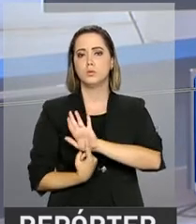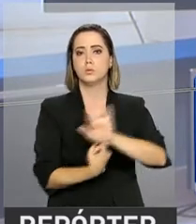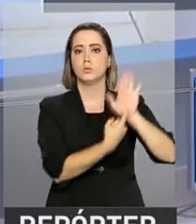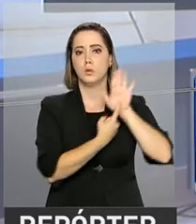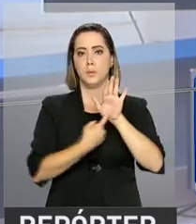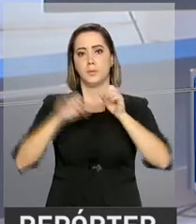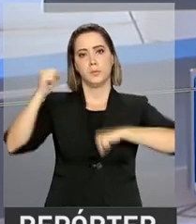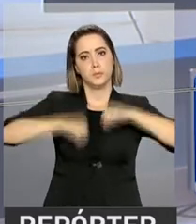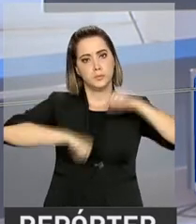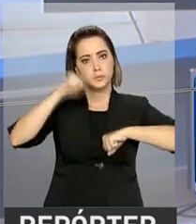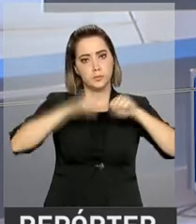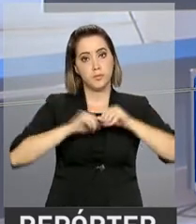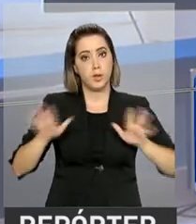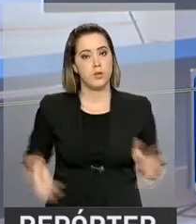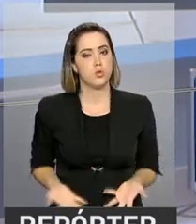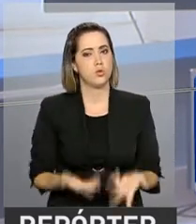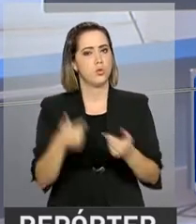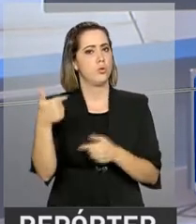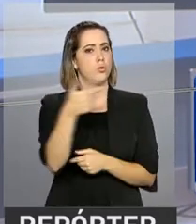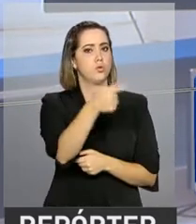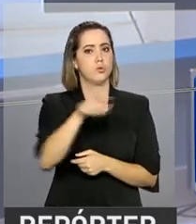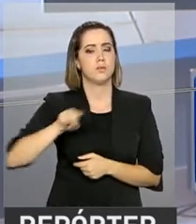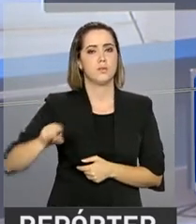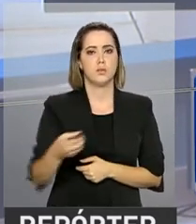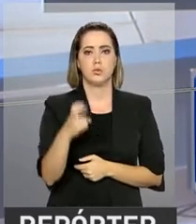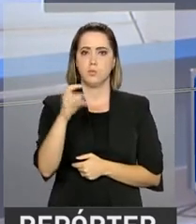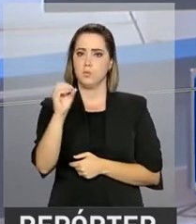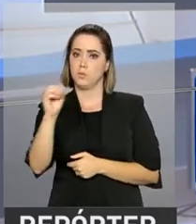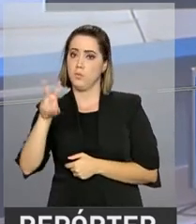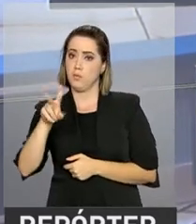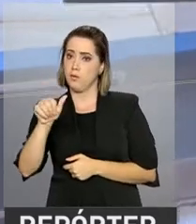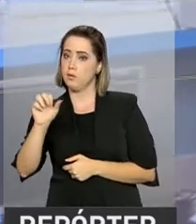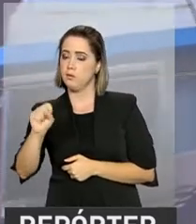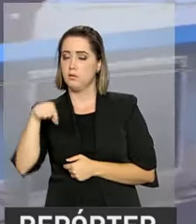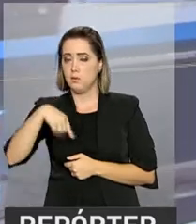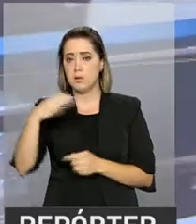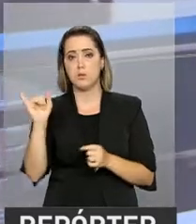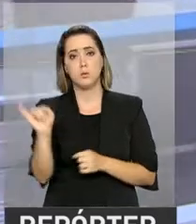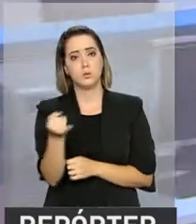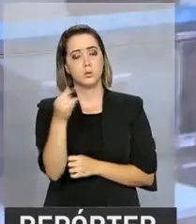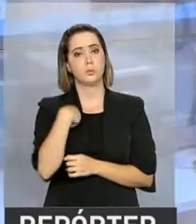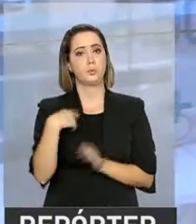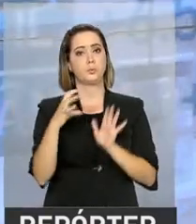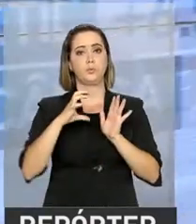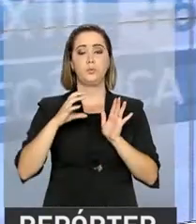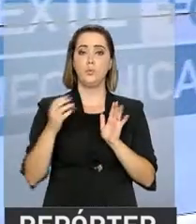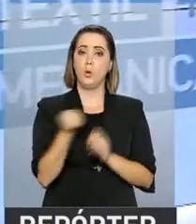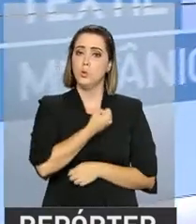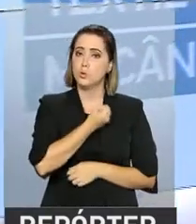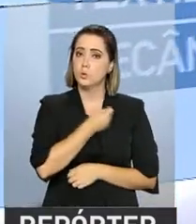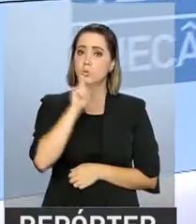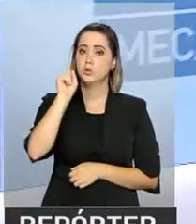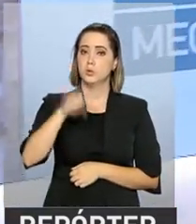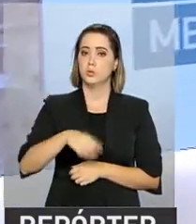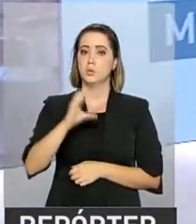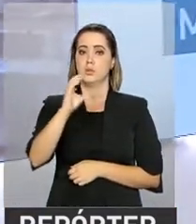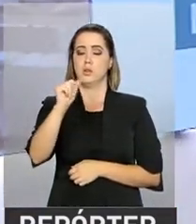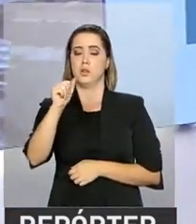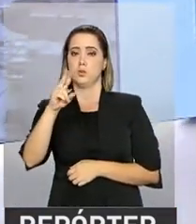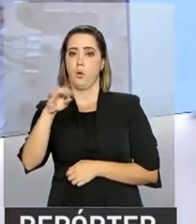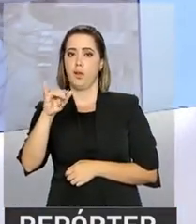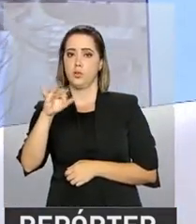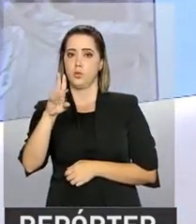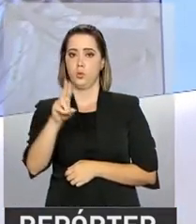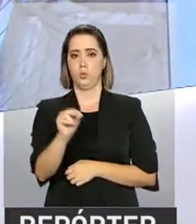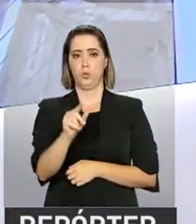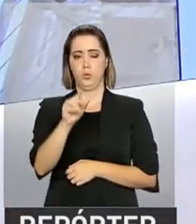brasileira gerou mais de 17.500 vagas em janeiro. Os dados são do Cadastro Geral de Empregados e Desempregados. Vamos então